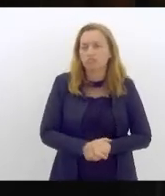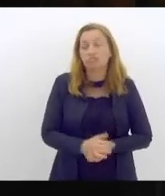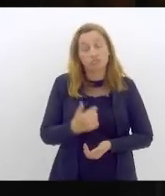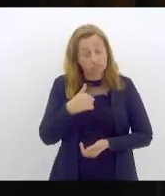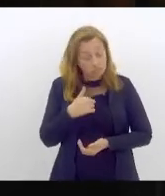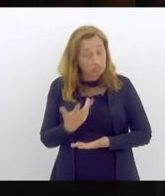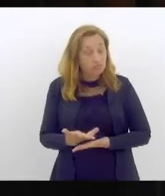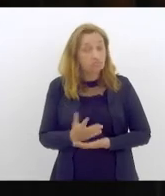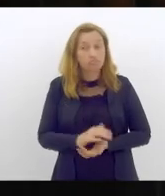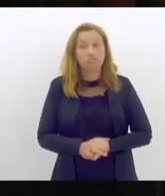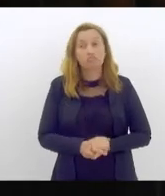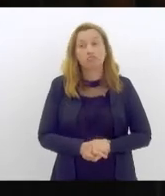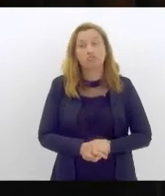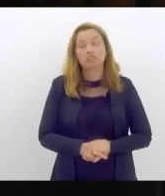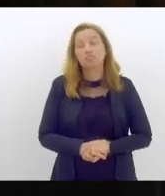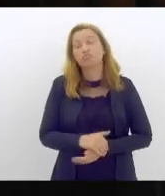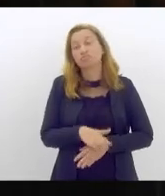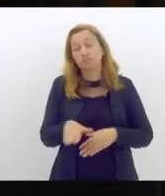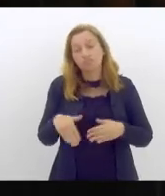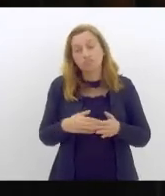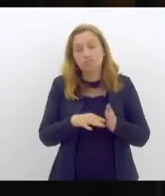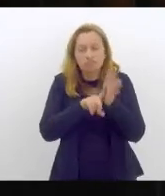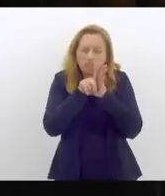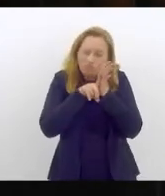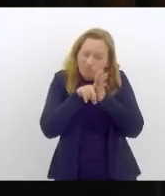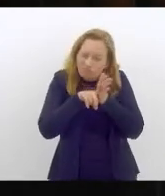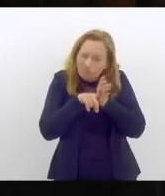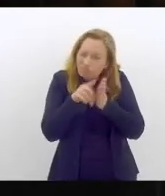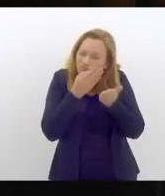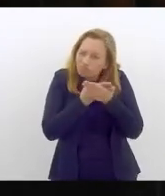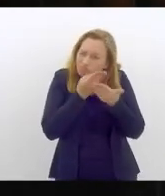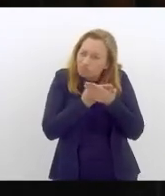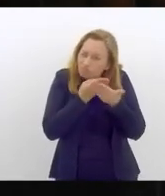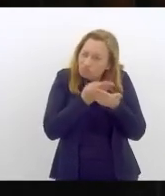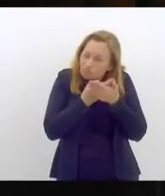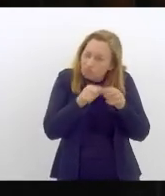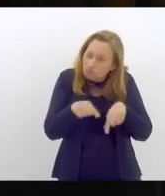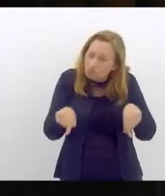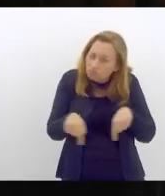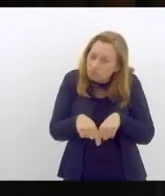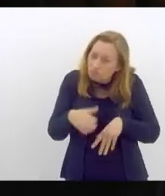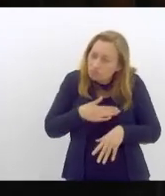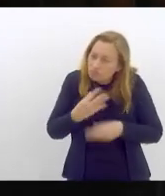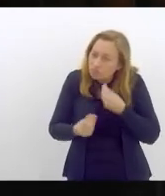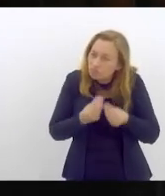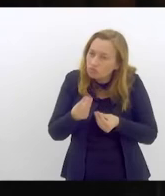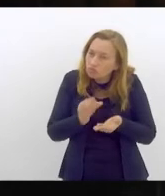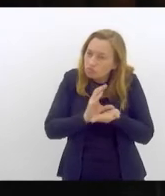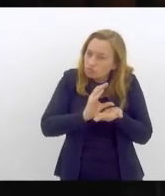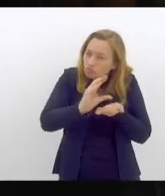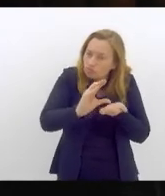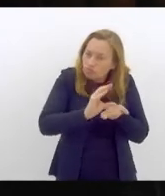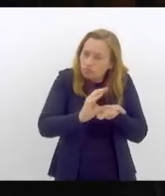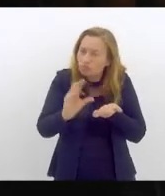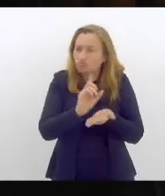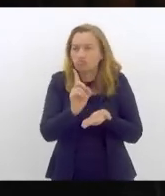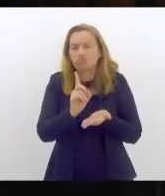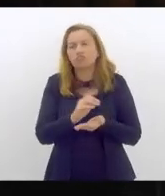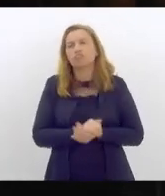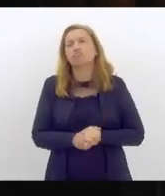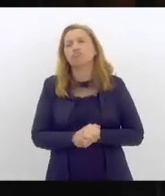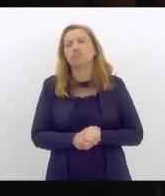inclusive fiz todo um levantamento a partir do nosso gabinete de como esses recursos não foram